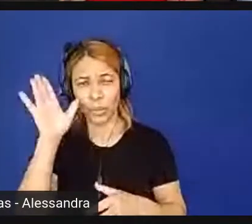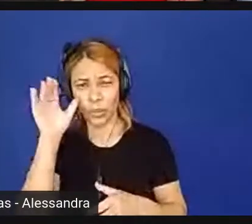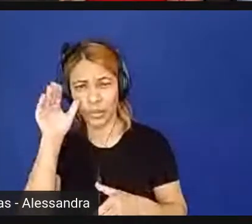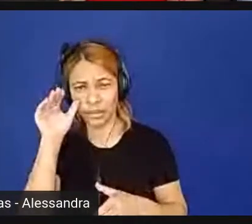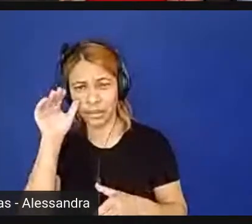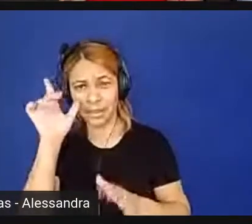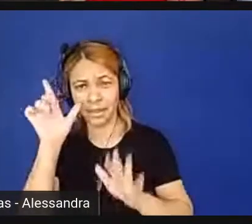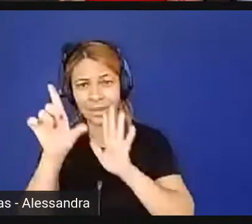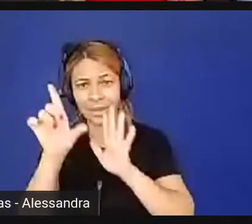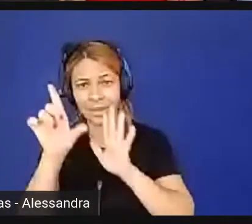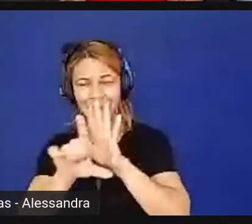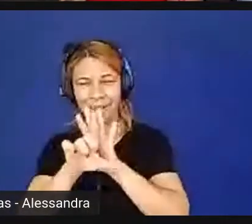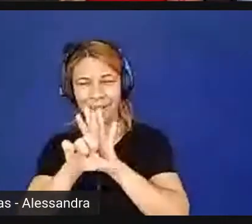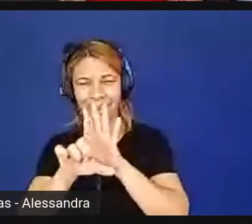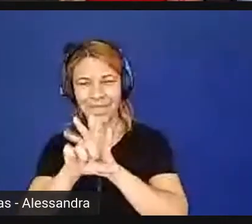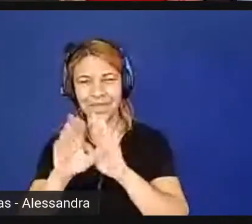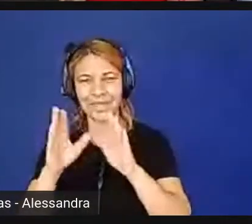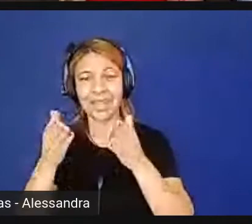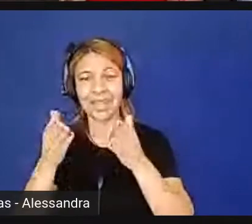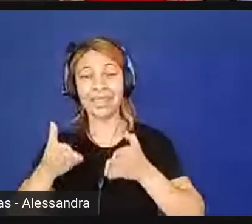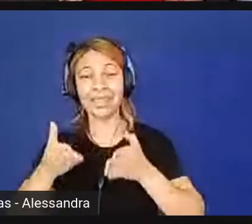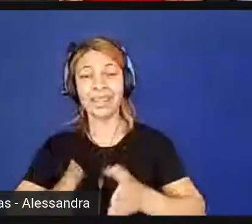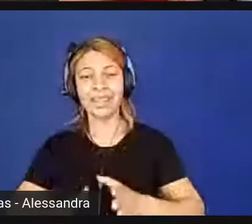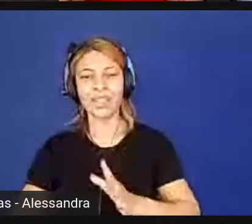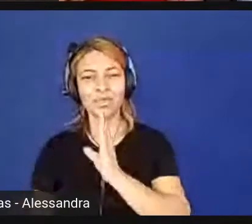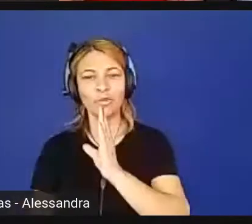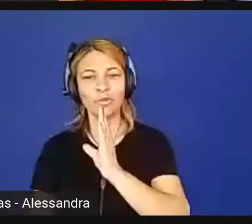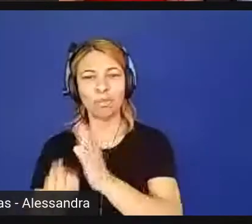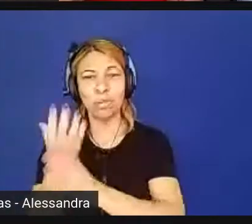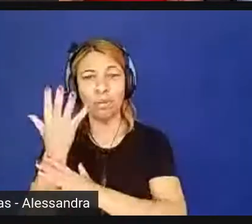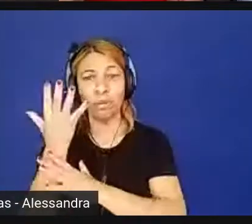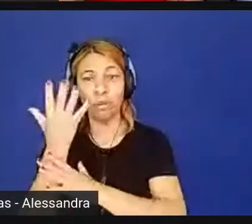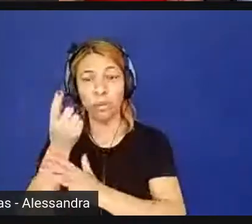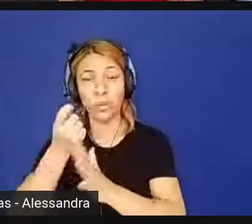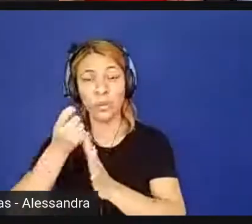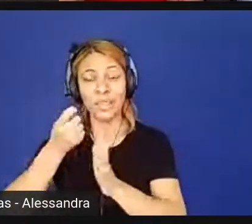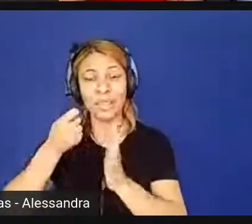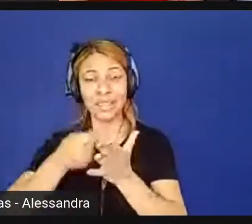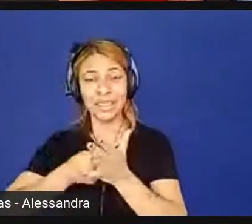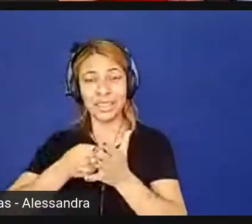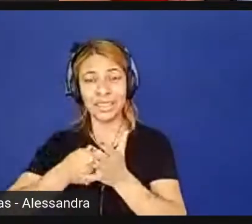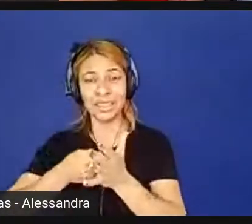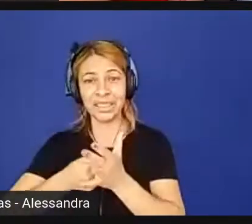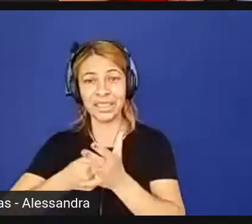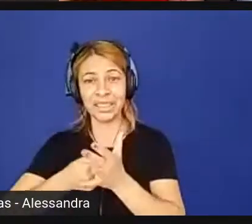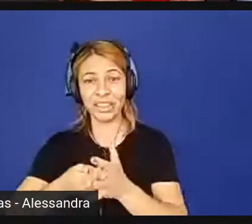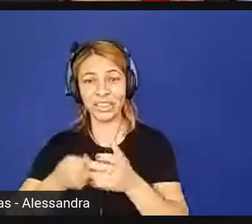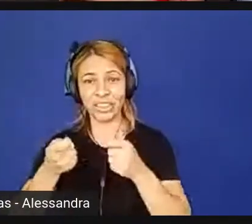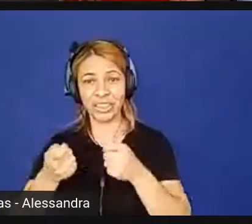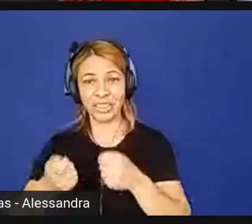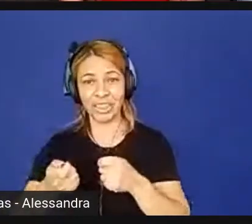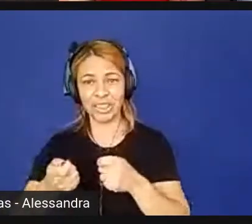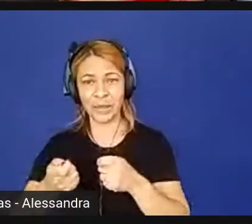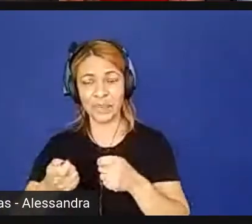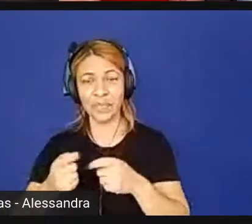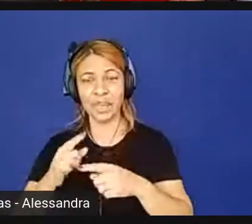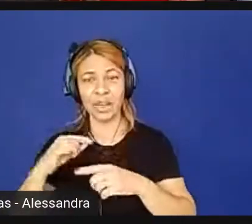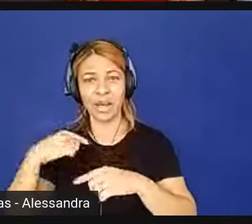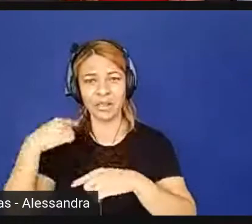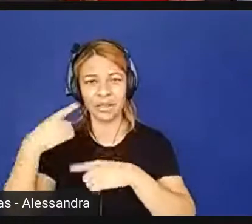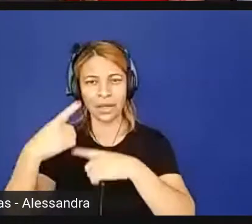nasceu bem rígida, bem com requisitos bastante severos. Aí depois teve toda